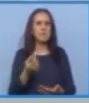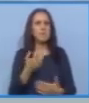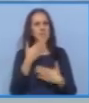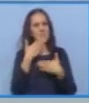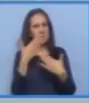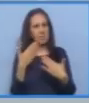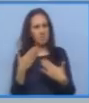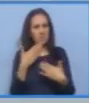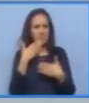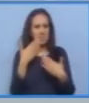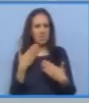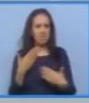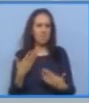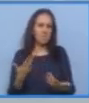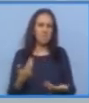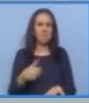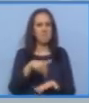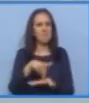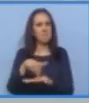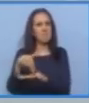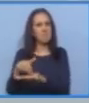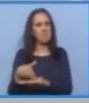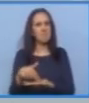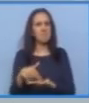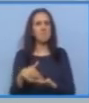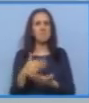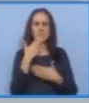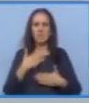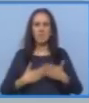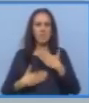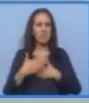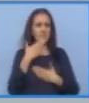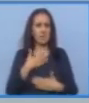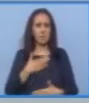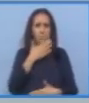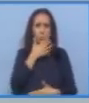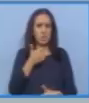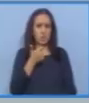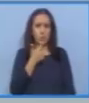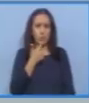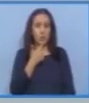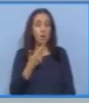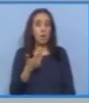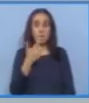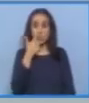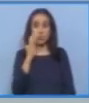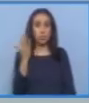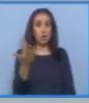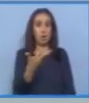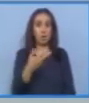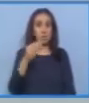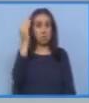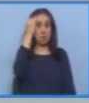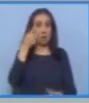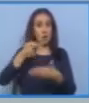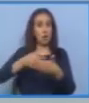gratidão, onde vamos estando, vamos recebendo tantas coisas bonitas. Não é? Conheci já pessoas que nunca saíram da mesma